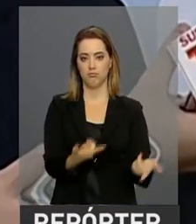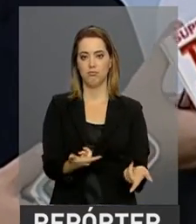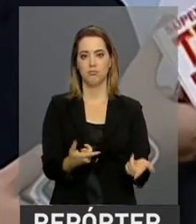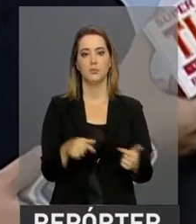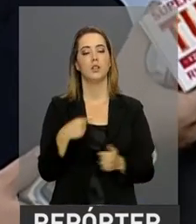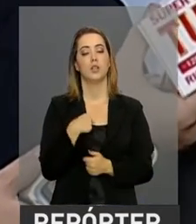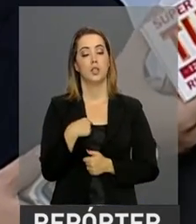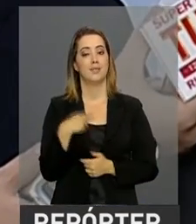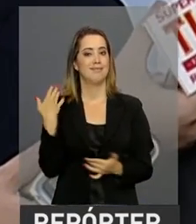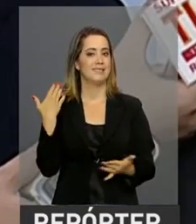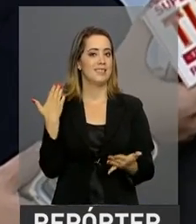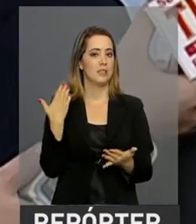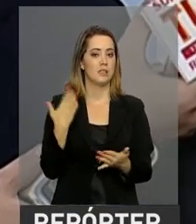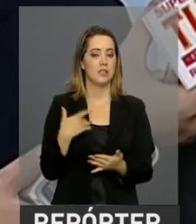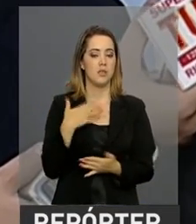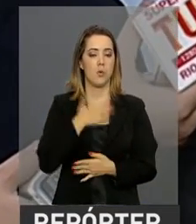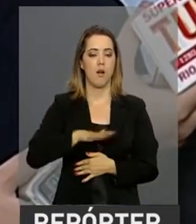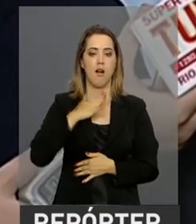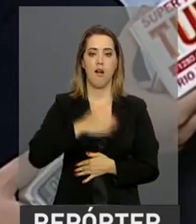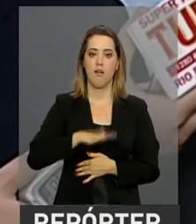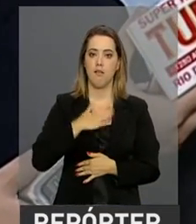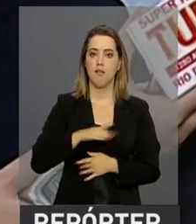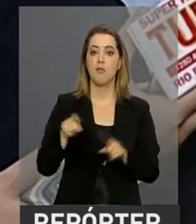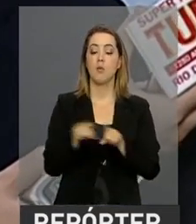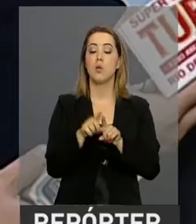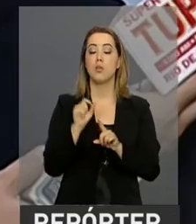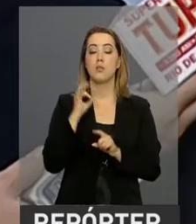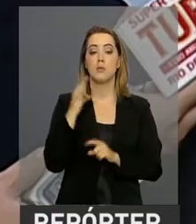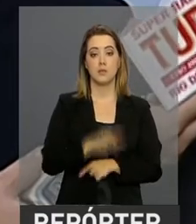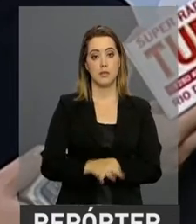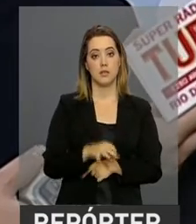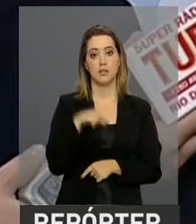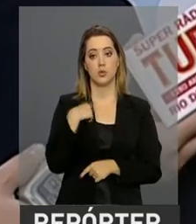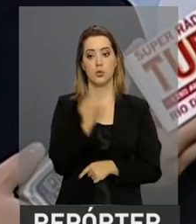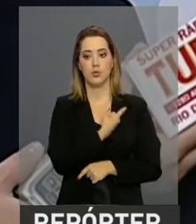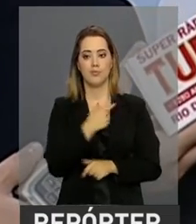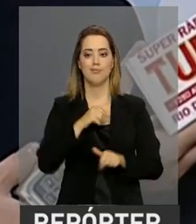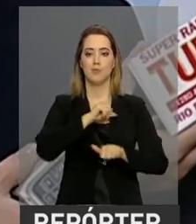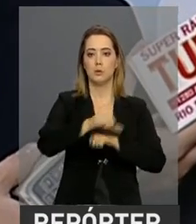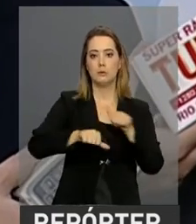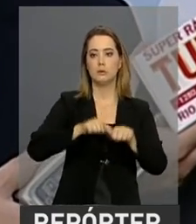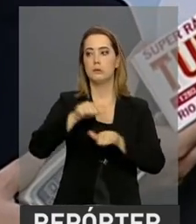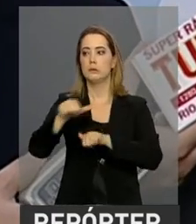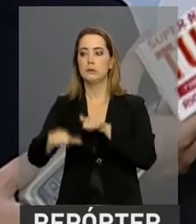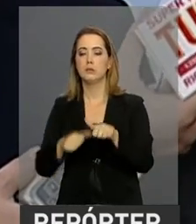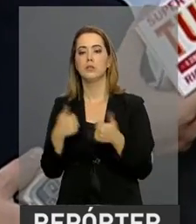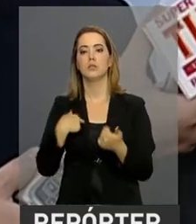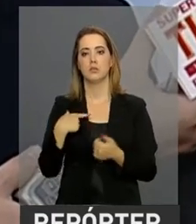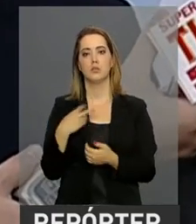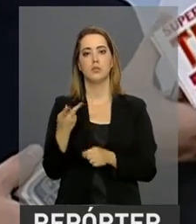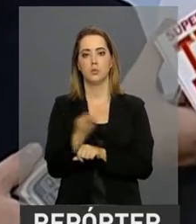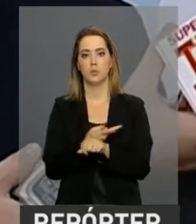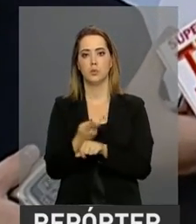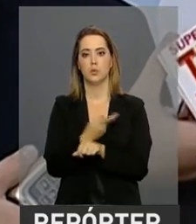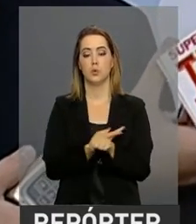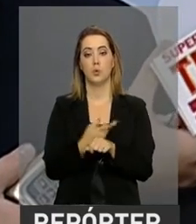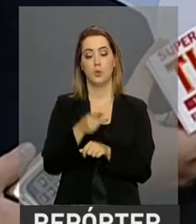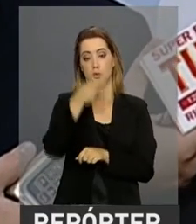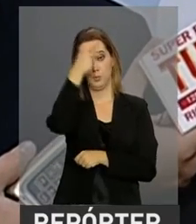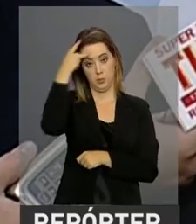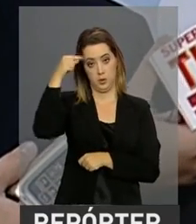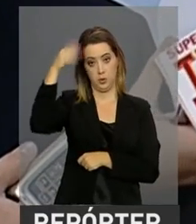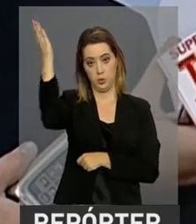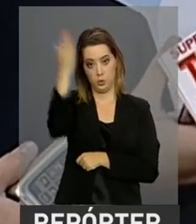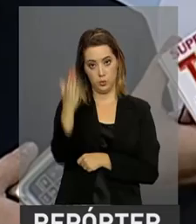é tranquilidade de que com os modificações que fizemos deveremos ter brasileiros buscando essas vagas é o que nós